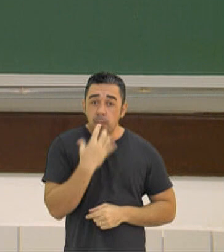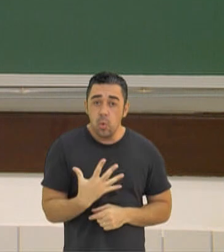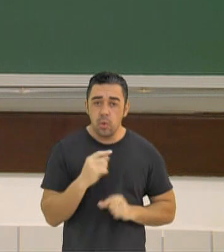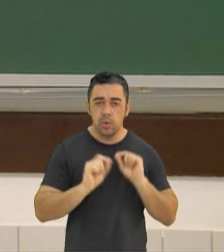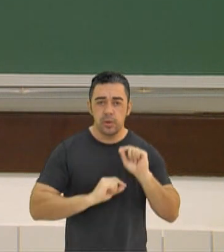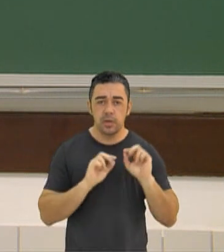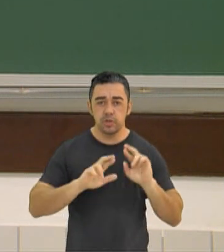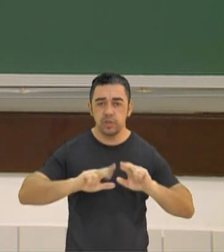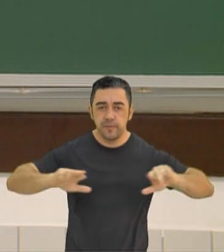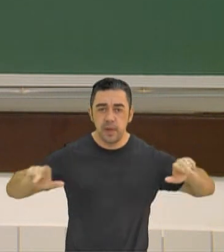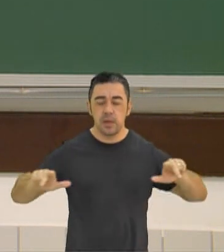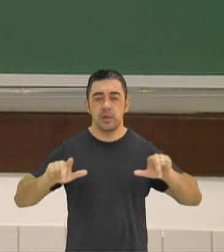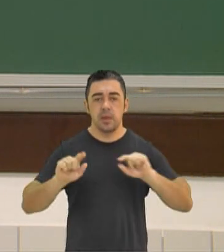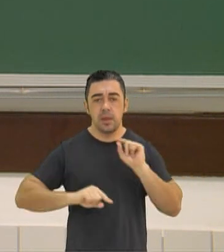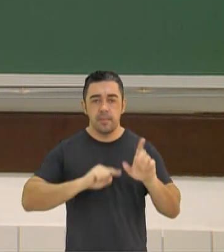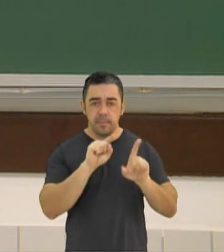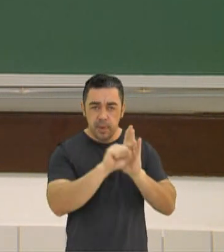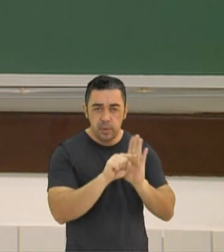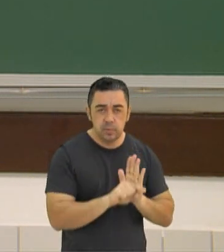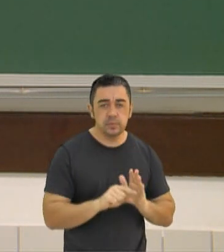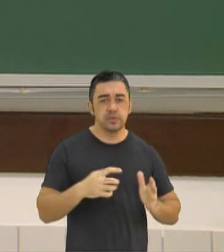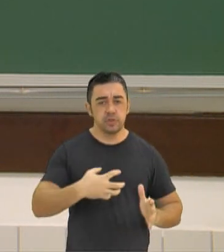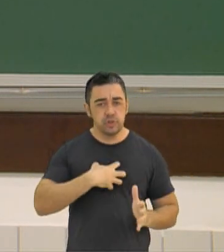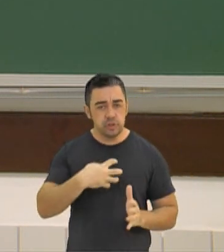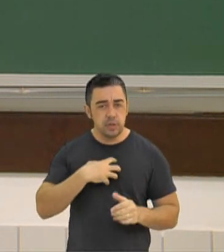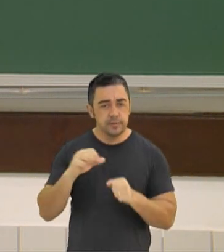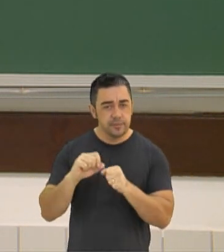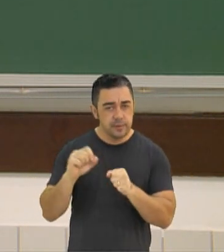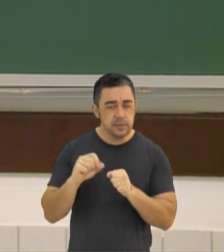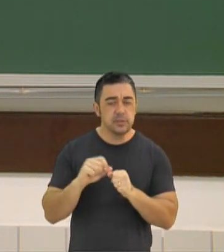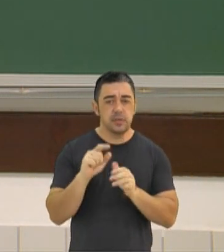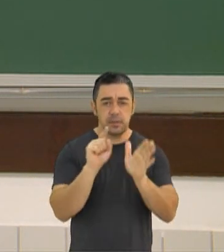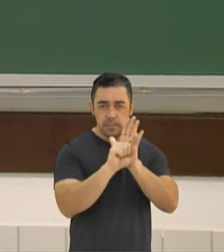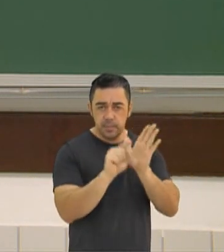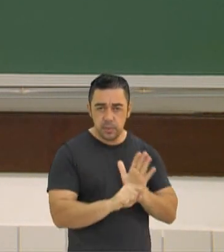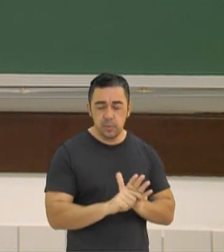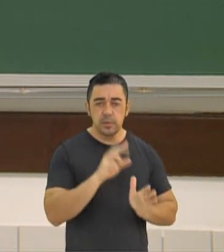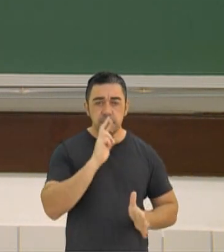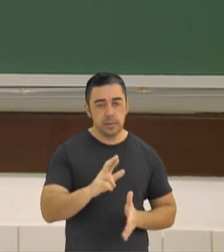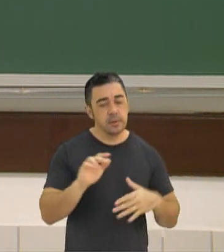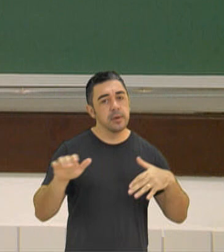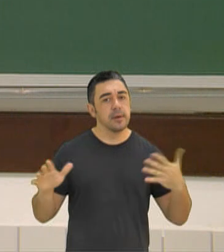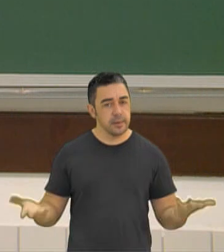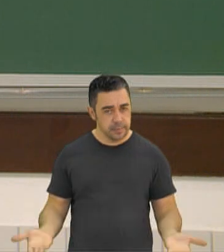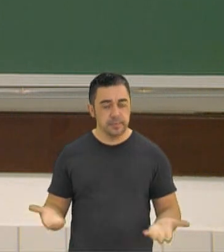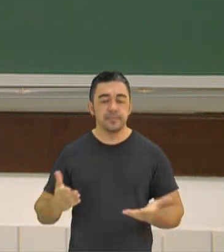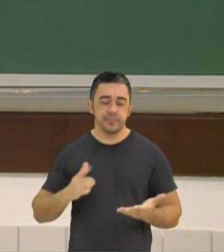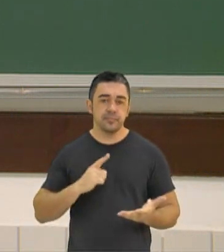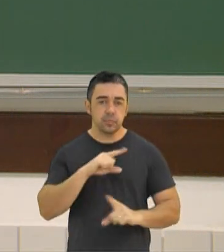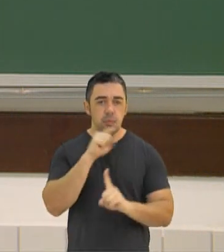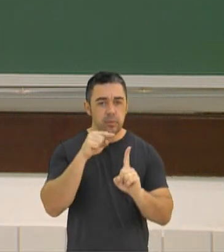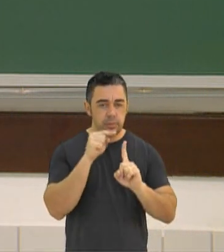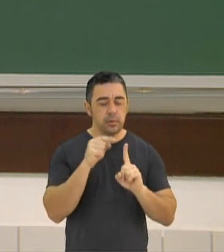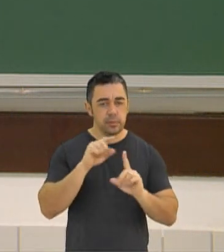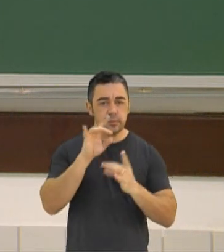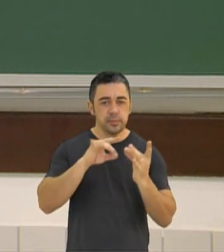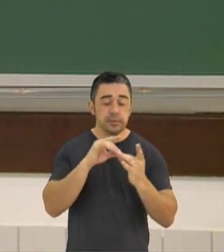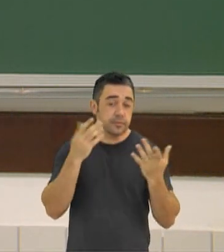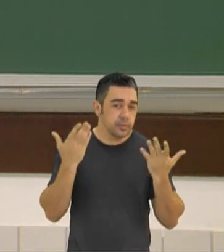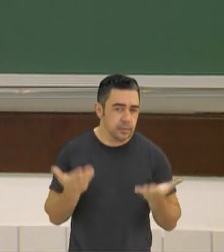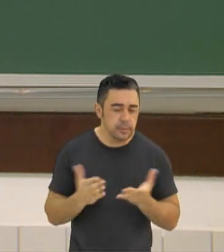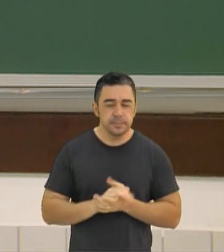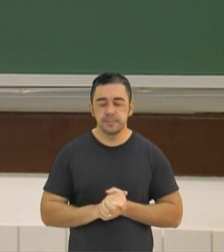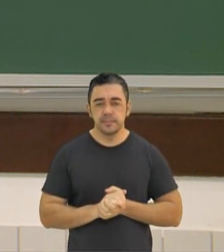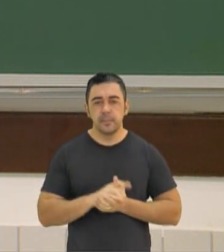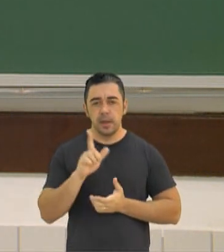de diversificação de questões e formas de execução dessas questões. Claro que isso tudo envolve um objetivo. O objetivo